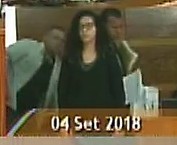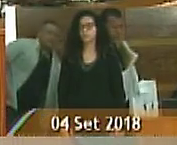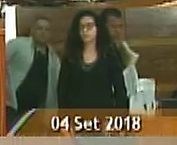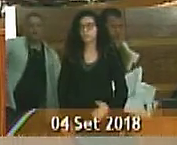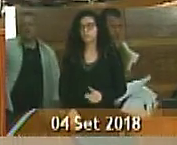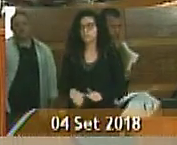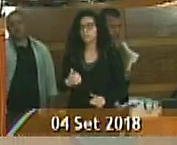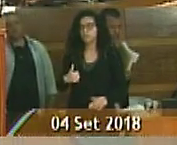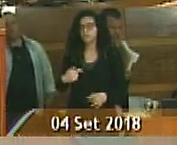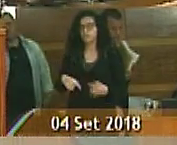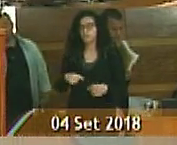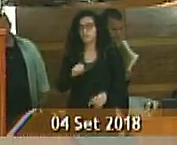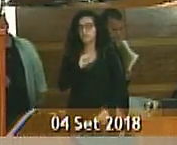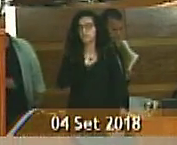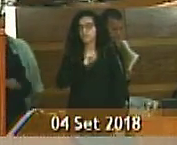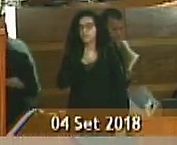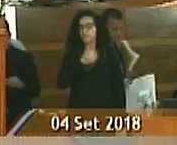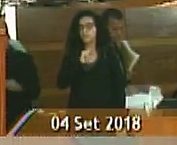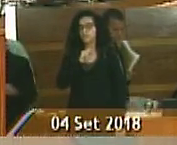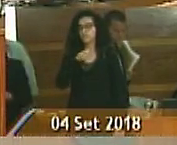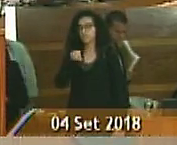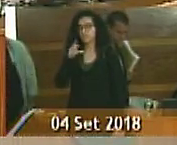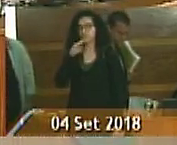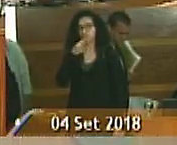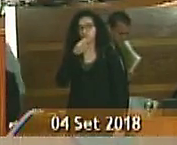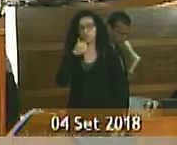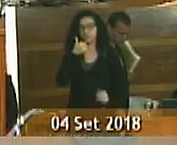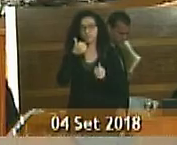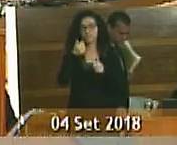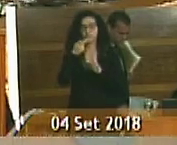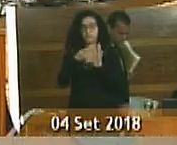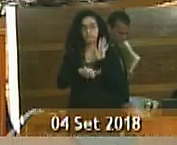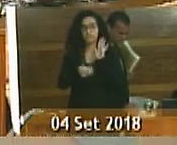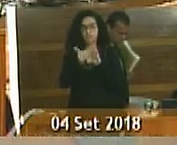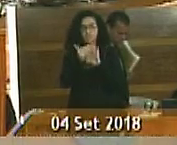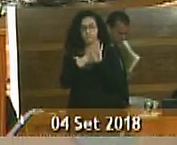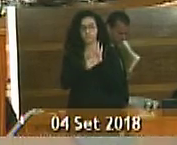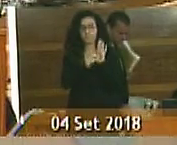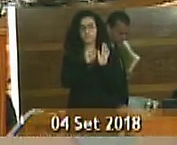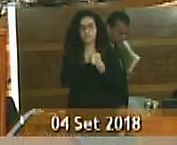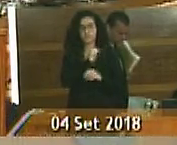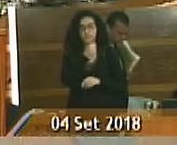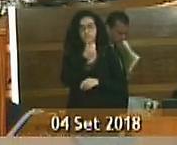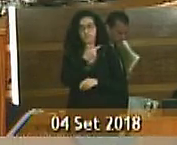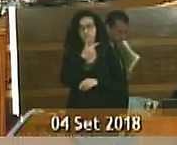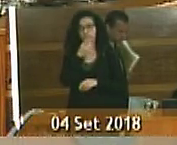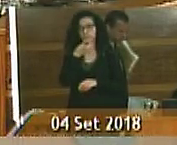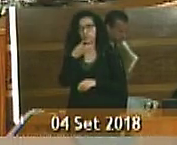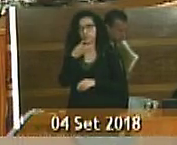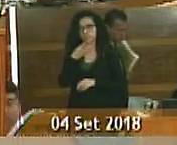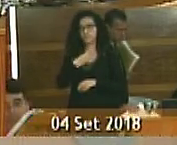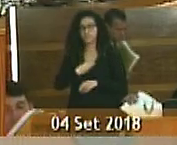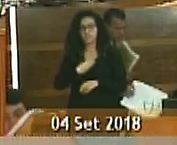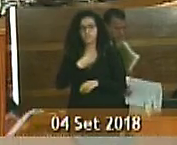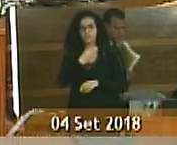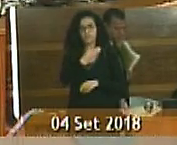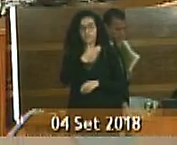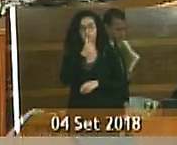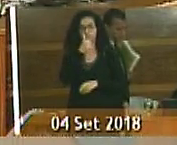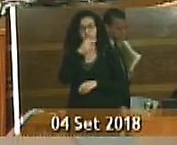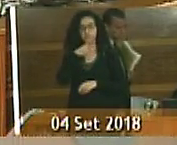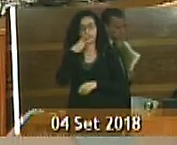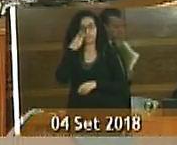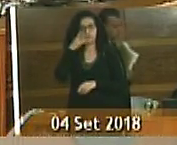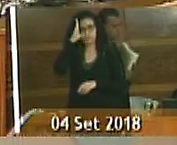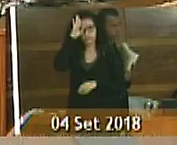Em primeira discussão, parecer 189/2018, opinando favoravelmente a aprovação do projeto de decreto legislativo número 23/2018, autoria vereador